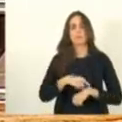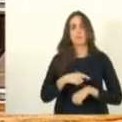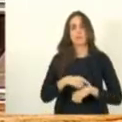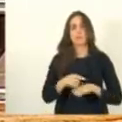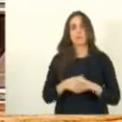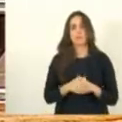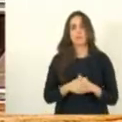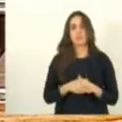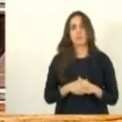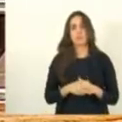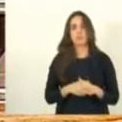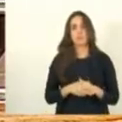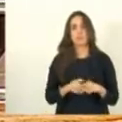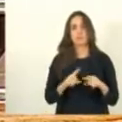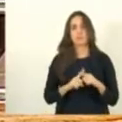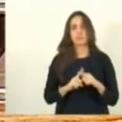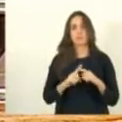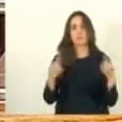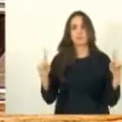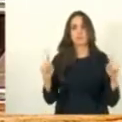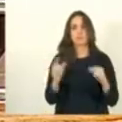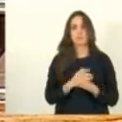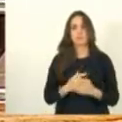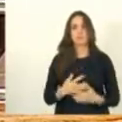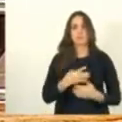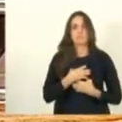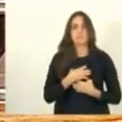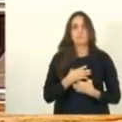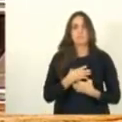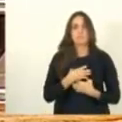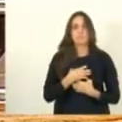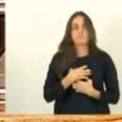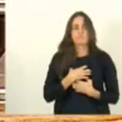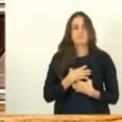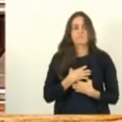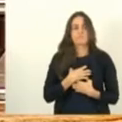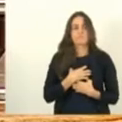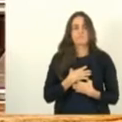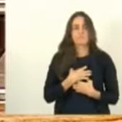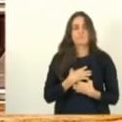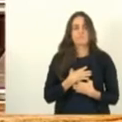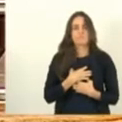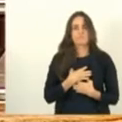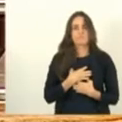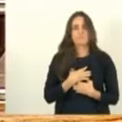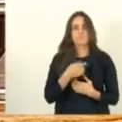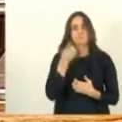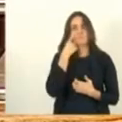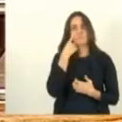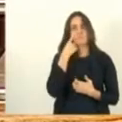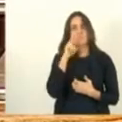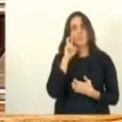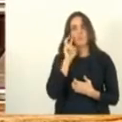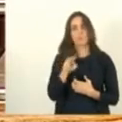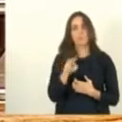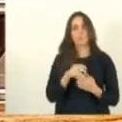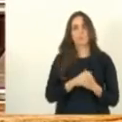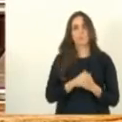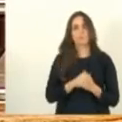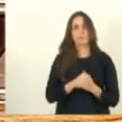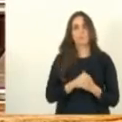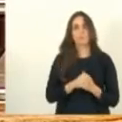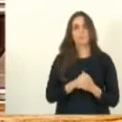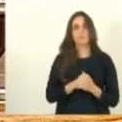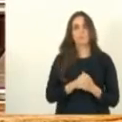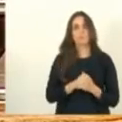tempo, mas é com o coração desolado, sabe, doutor Rafael Favato? Quando eu vi, assim, a gente